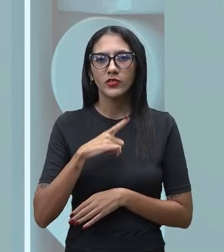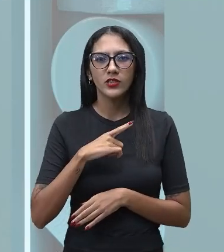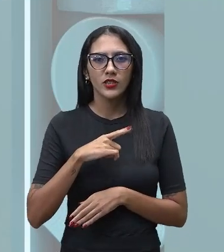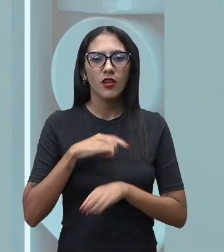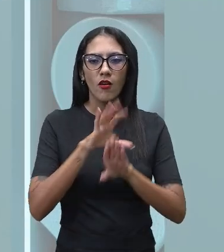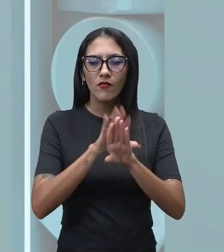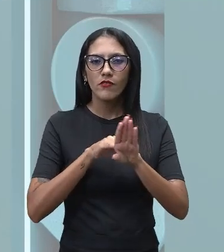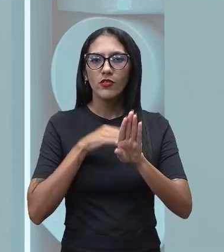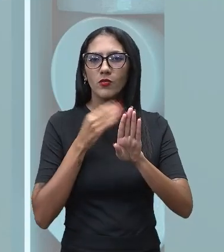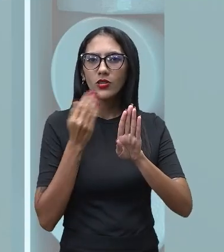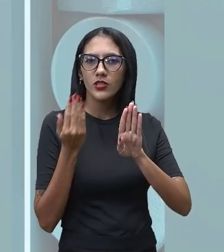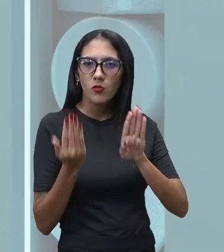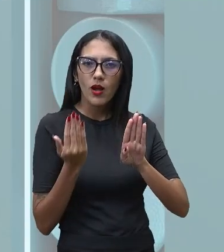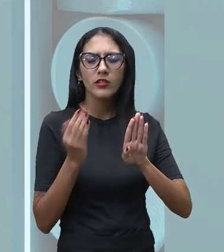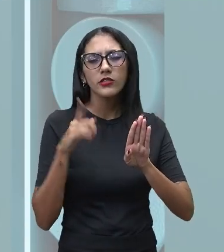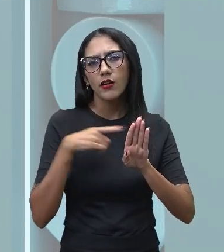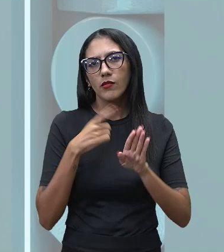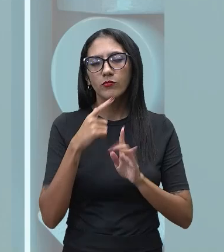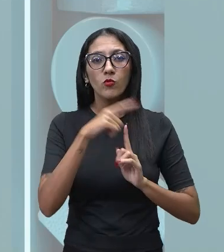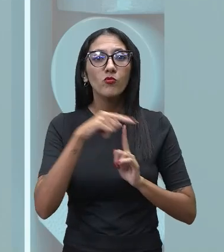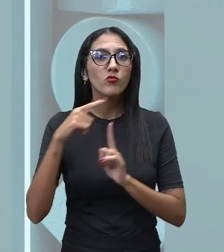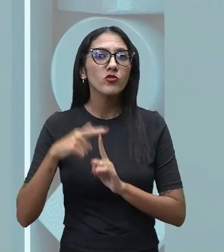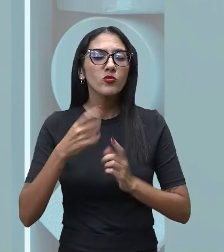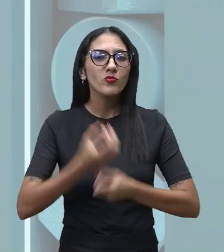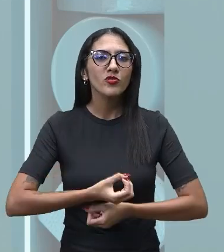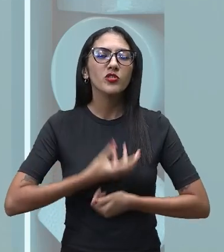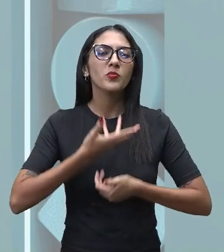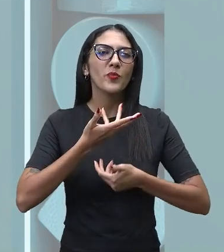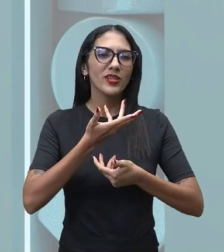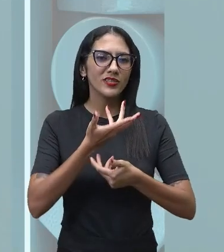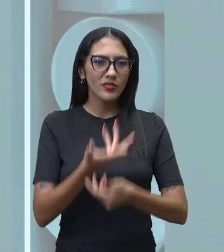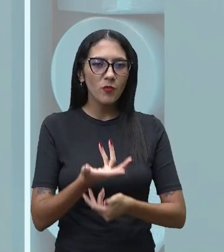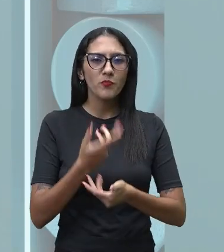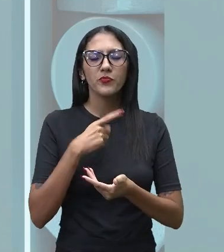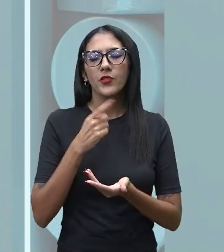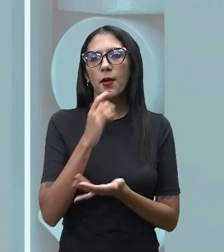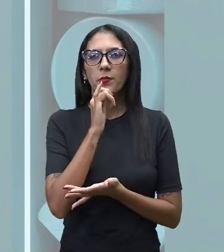justamente uma forma de expressão que vai propor